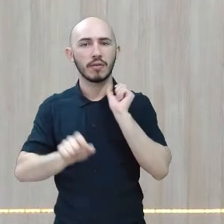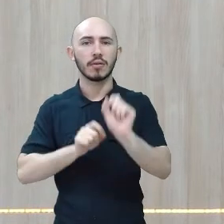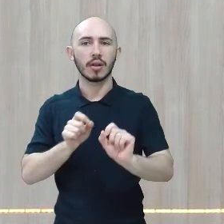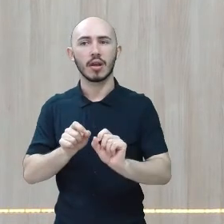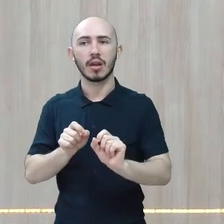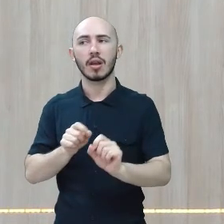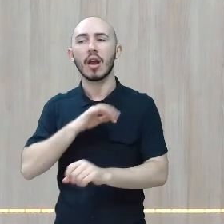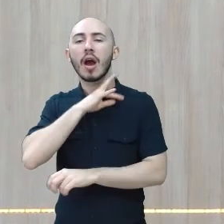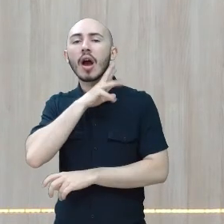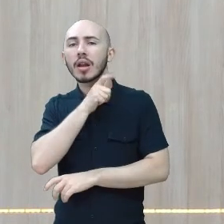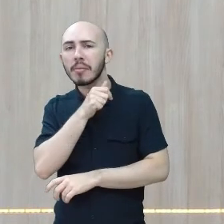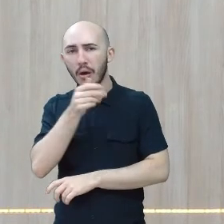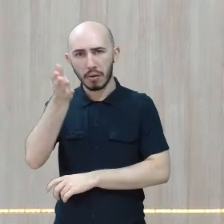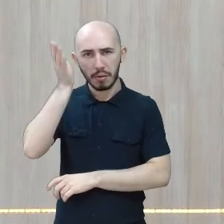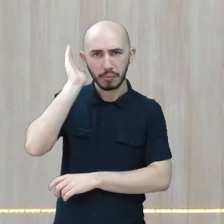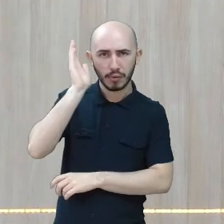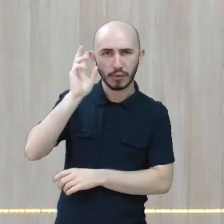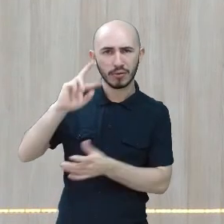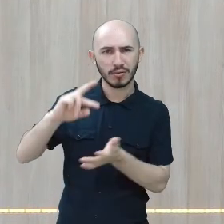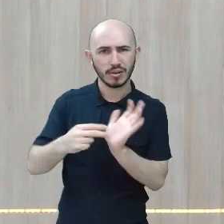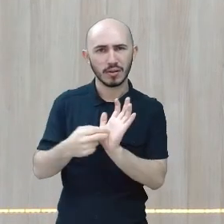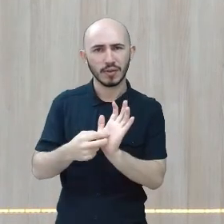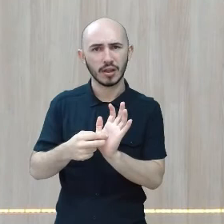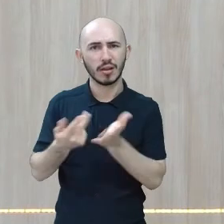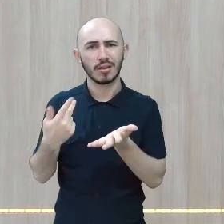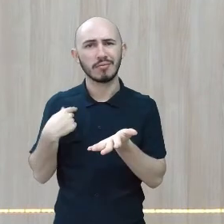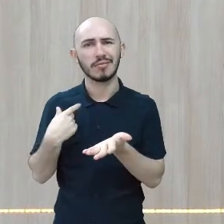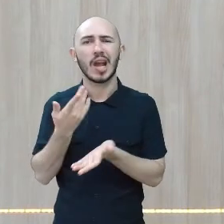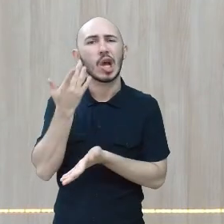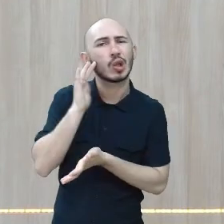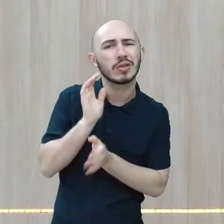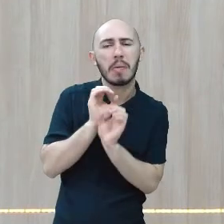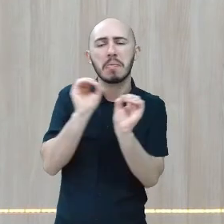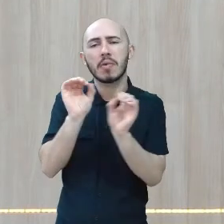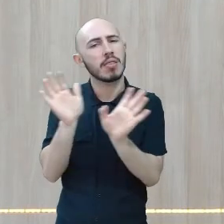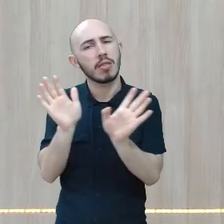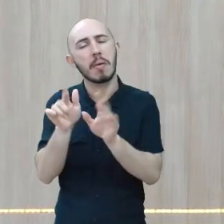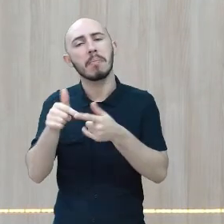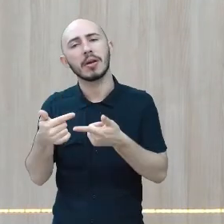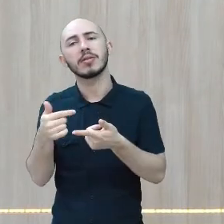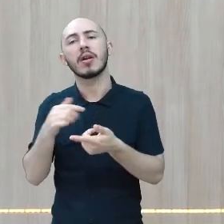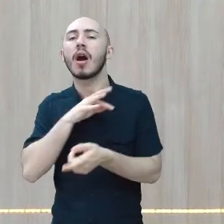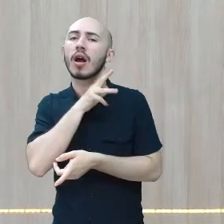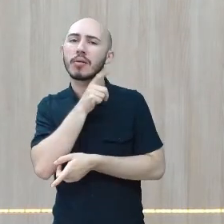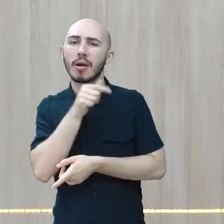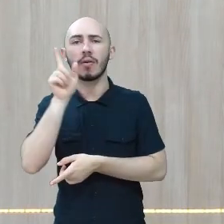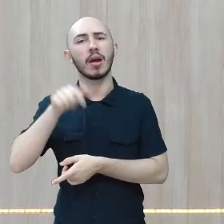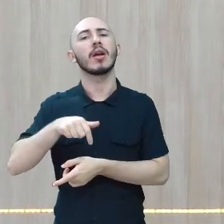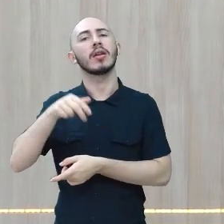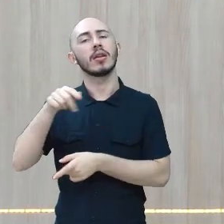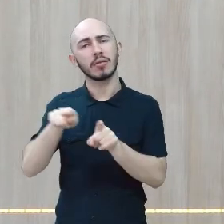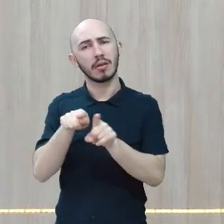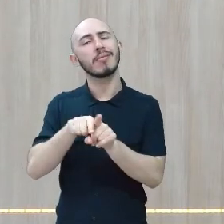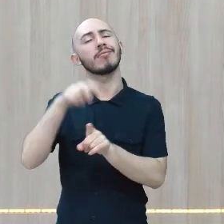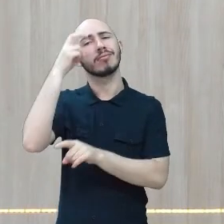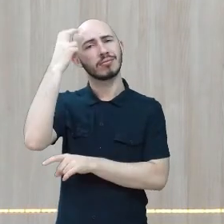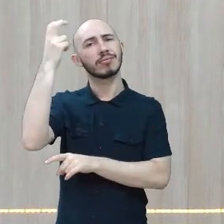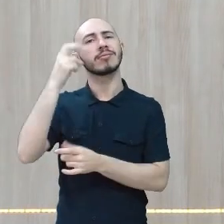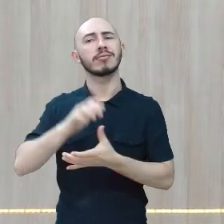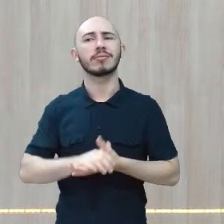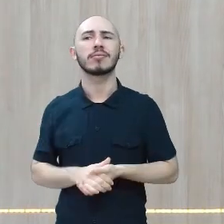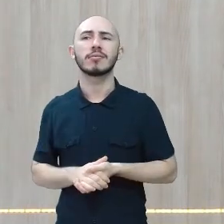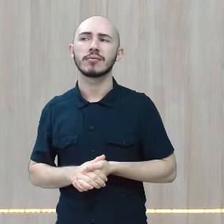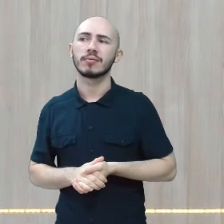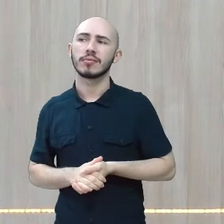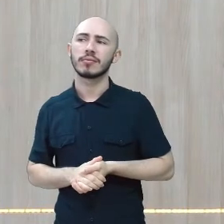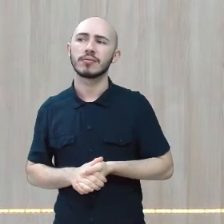sinônimo de burrice, não é? De não saber nada. Ele é um animal também inteligente,